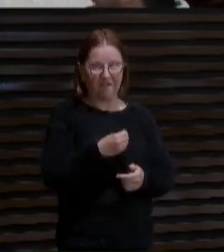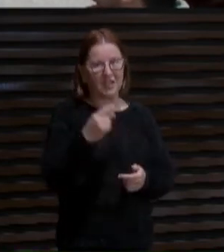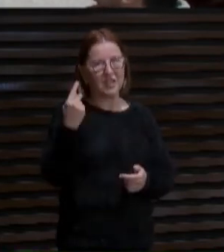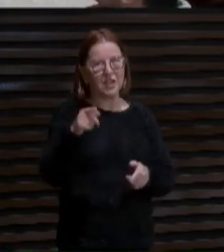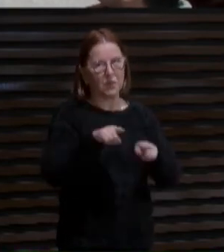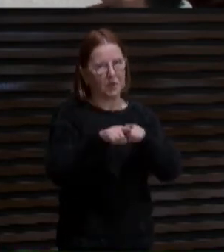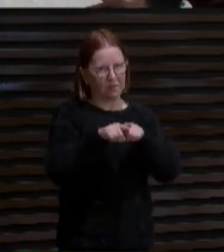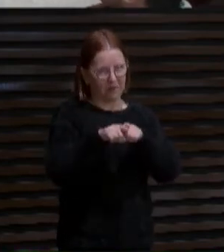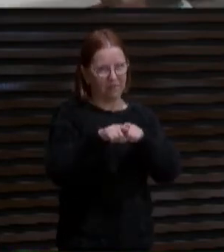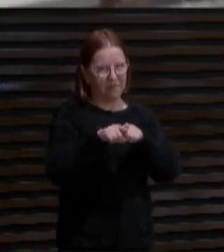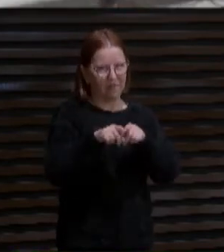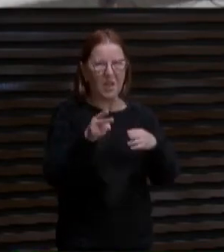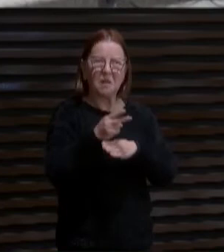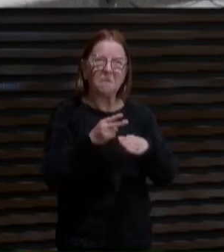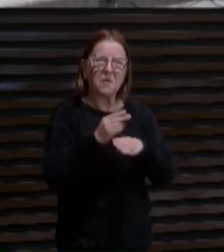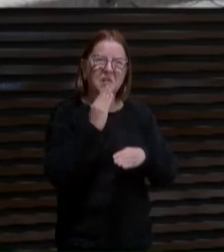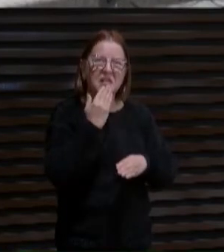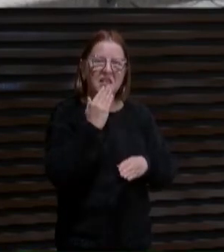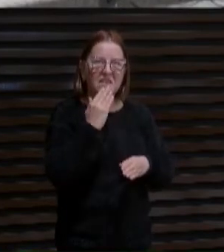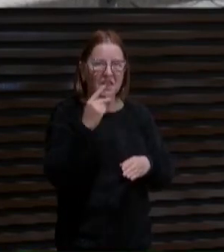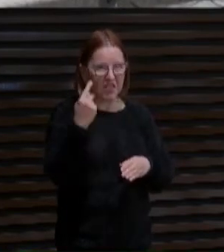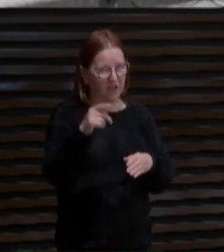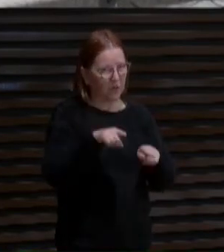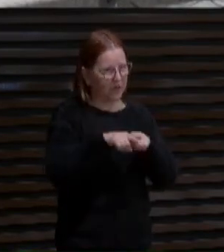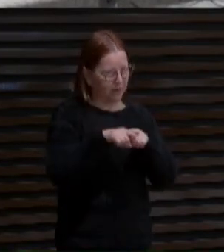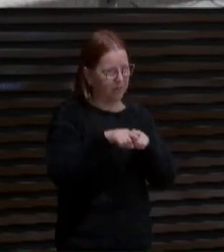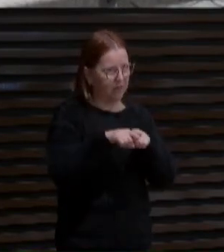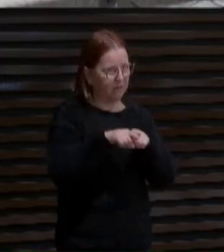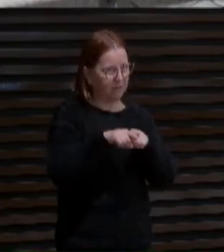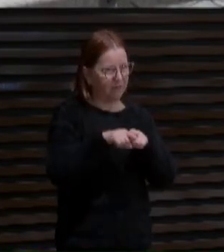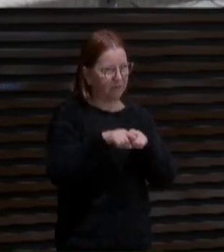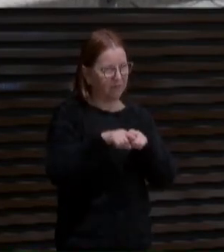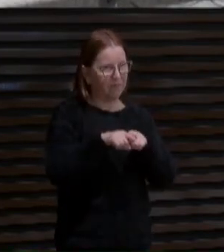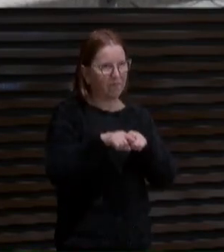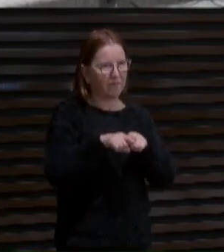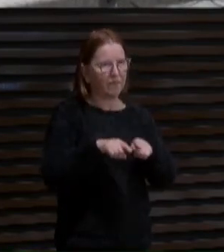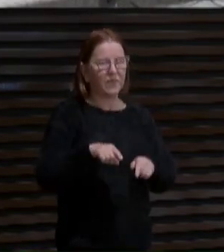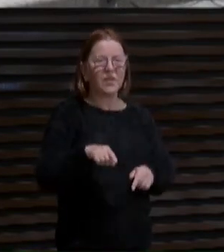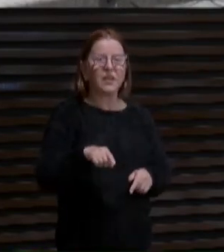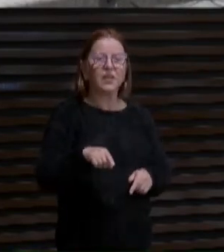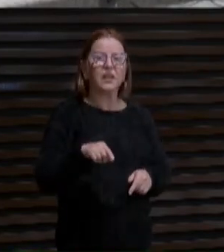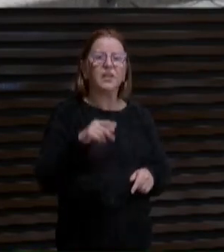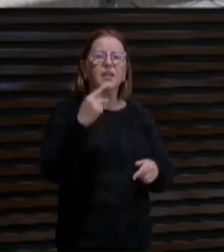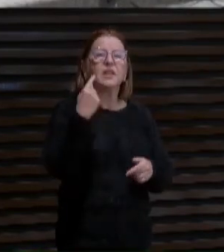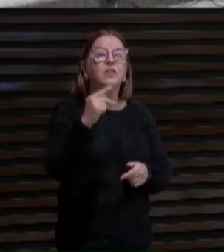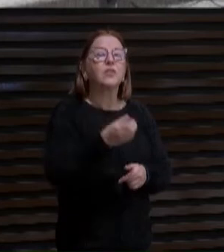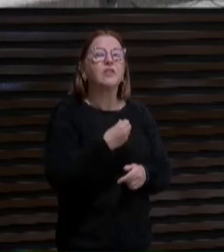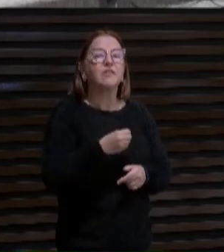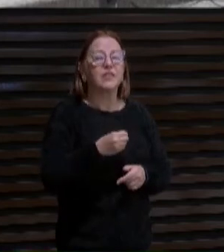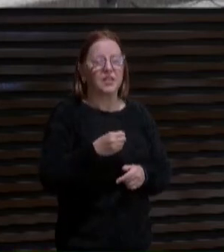você tá procurando defeito no teu irmão tem o que em você uma trave hipócrita